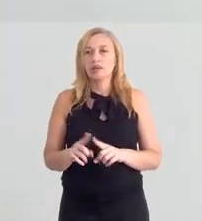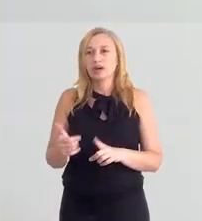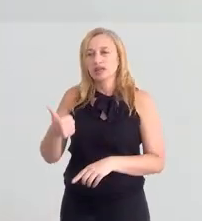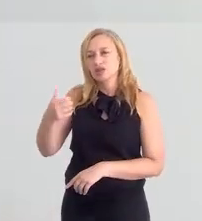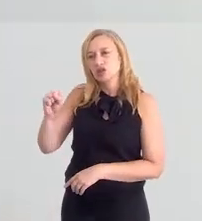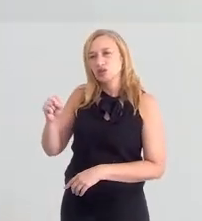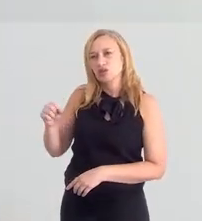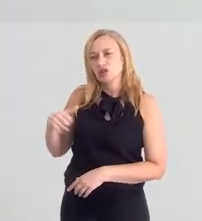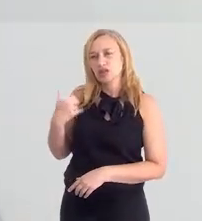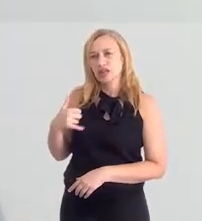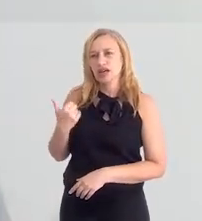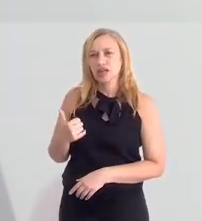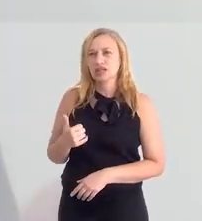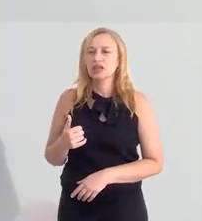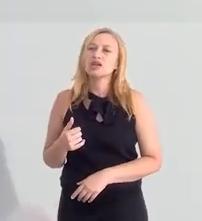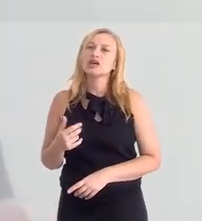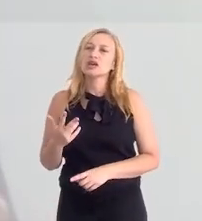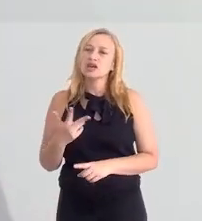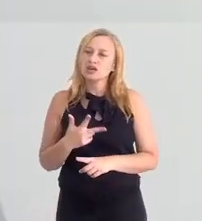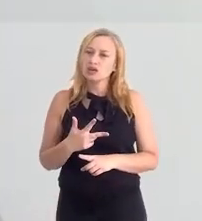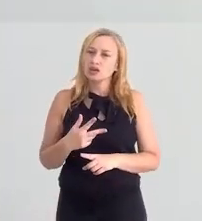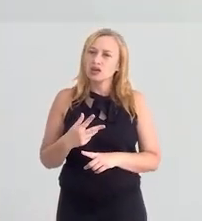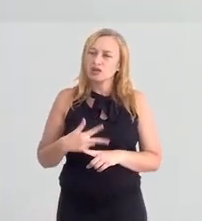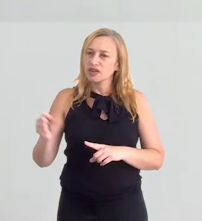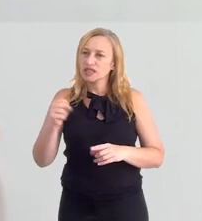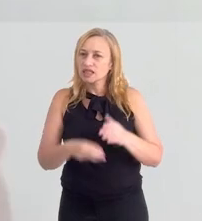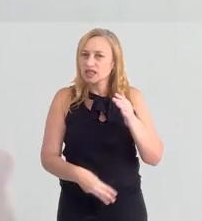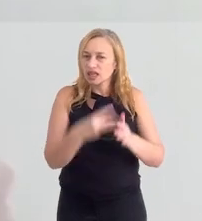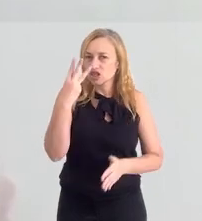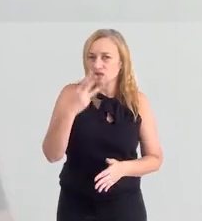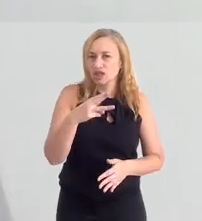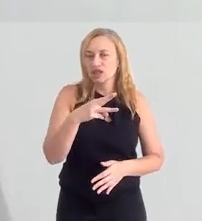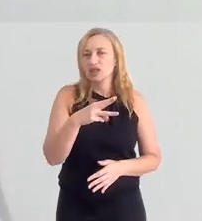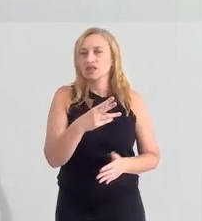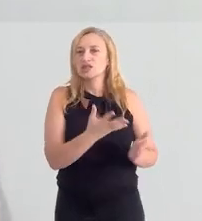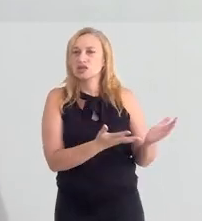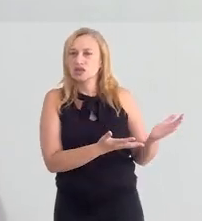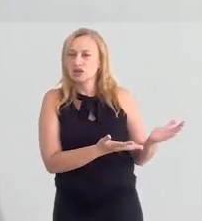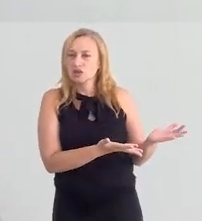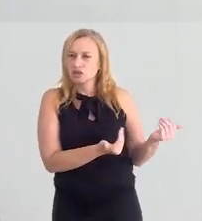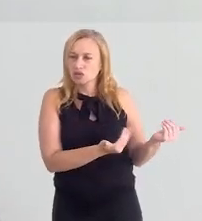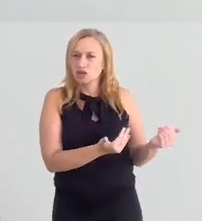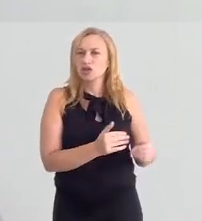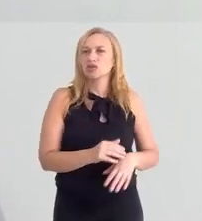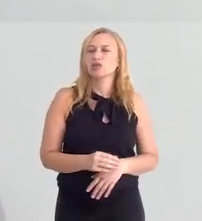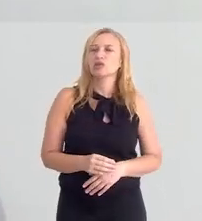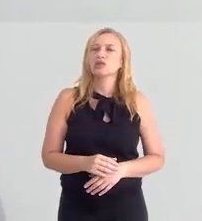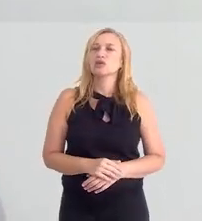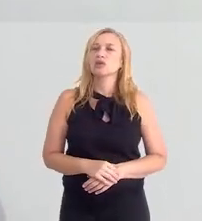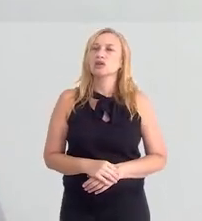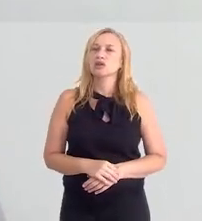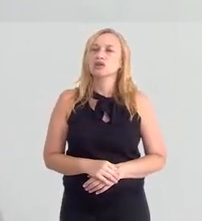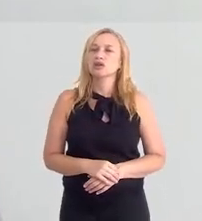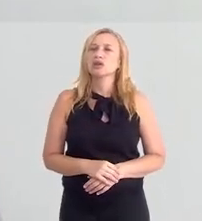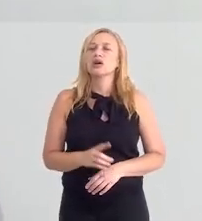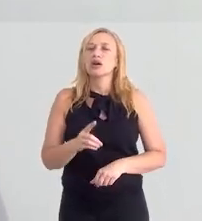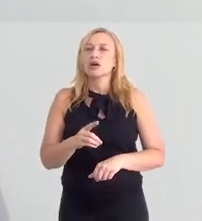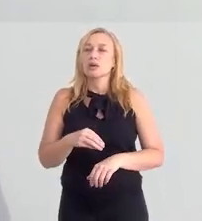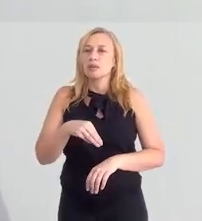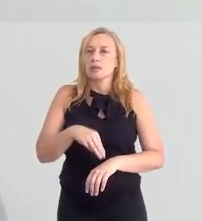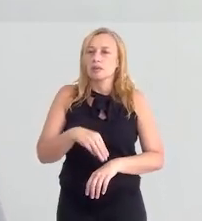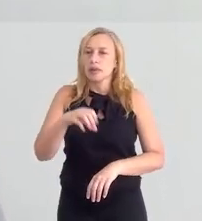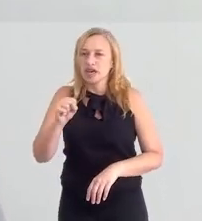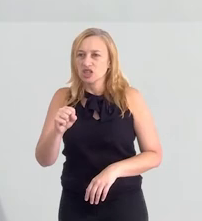então, aos 18 anos, eu era tricampeão do Rio de Janeiro, categoria juvenil, fui vice-campeão brasileiro juvenil, me tornei